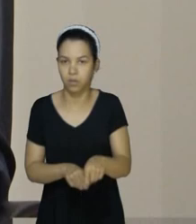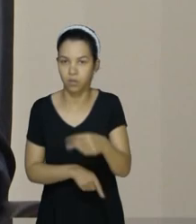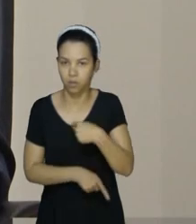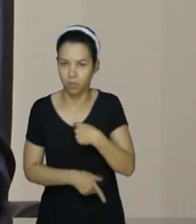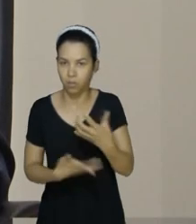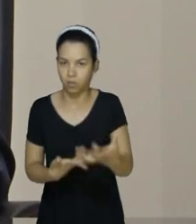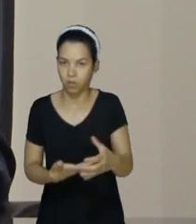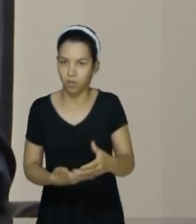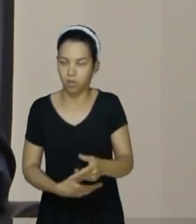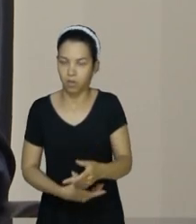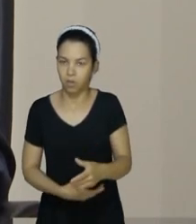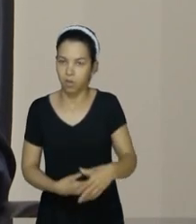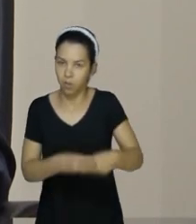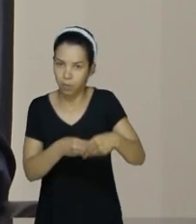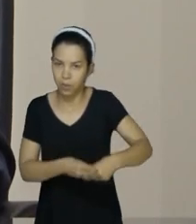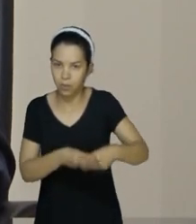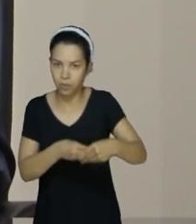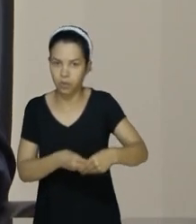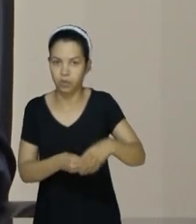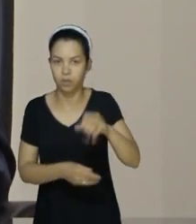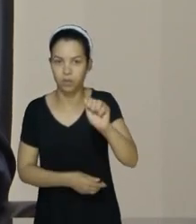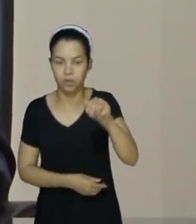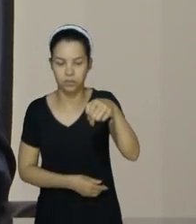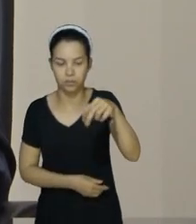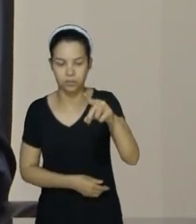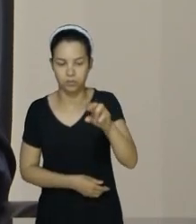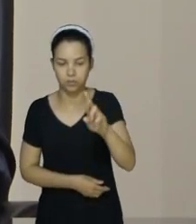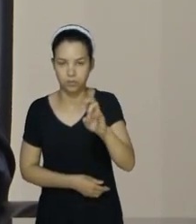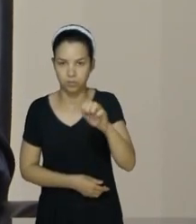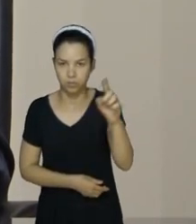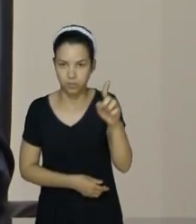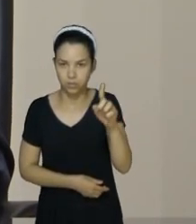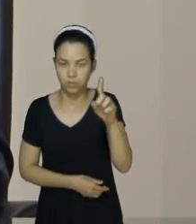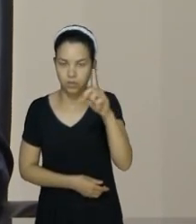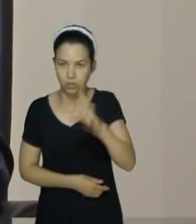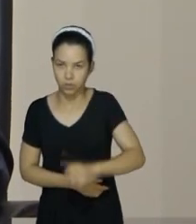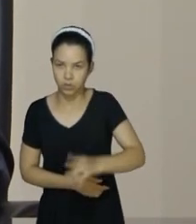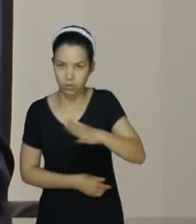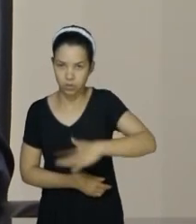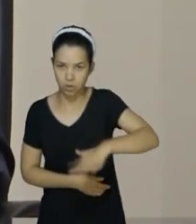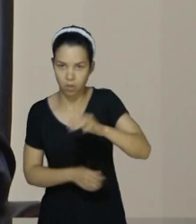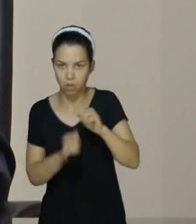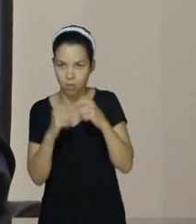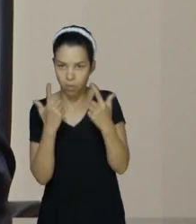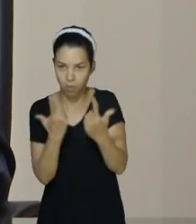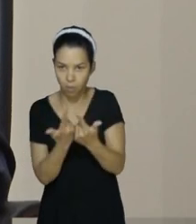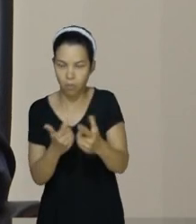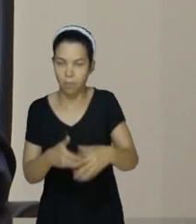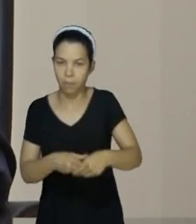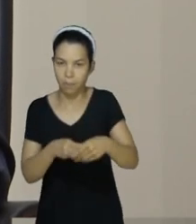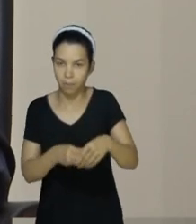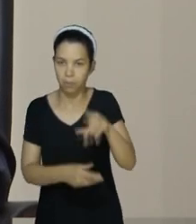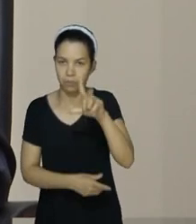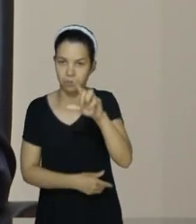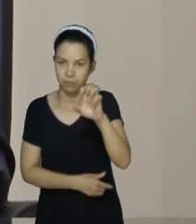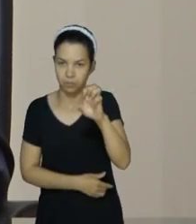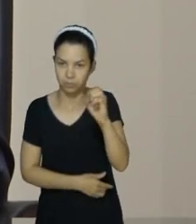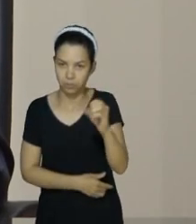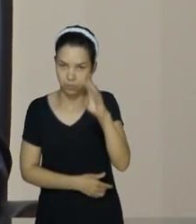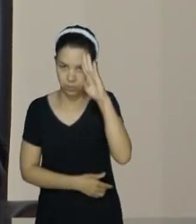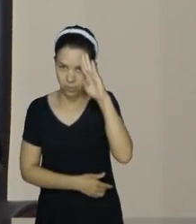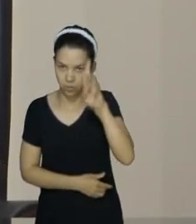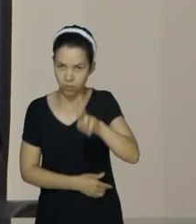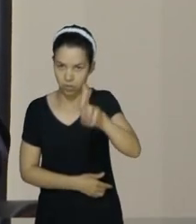cumprimentar o André, nosso diretor-geral da Assembleia, cumprimentar o Léo, nosso chefe de gabinete. Quero